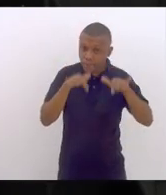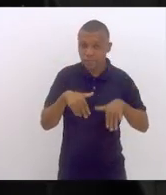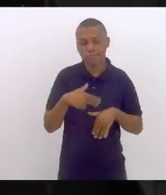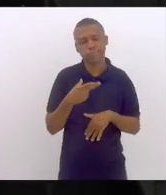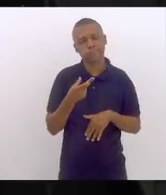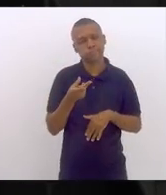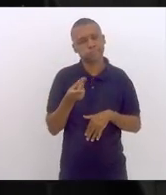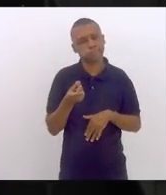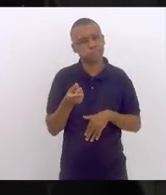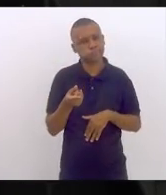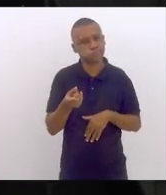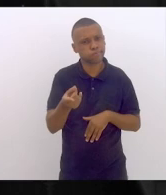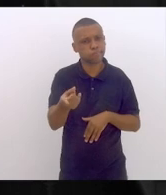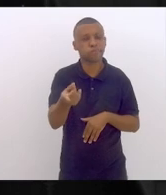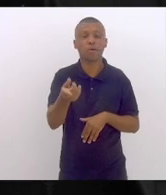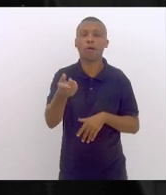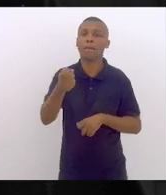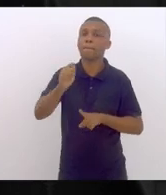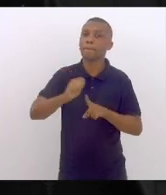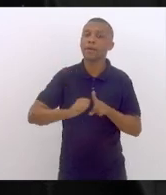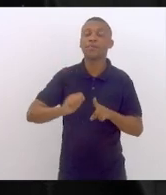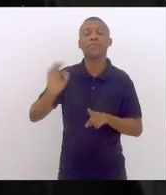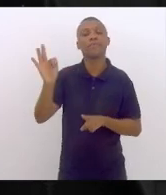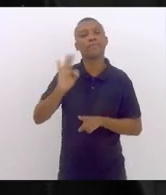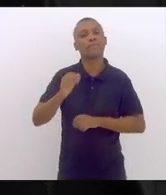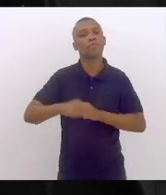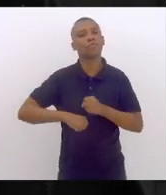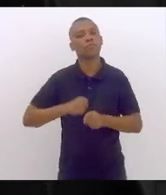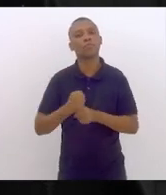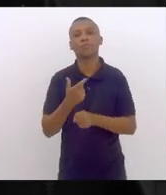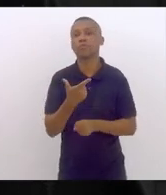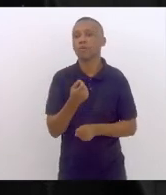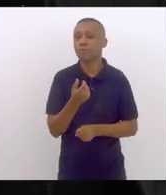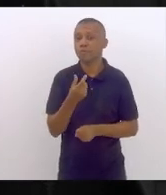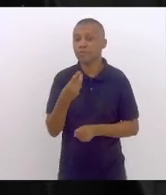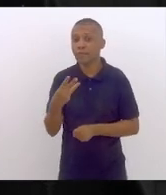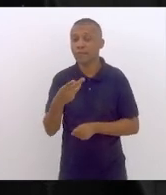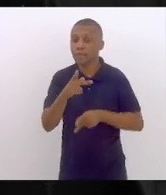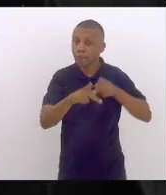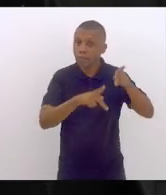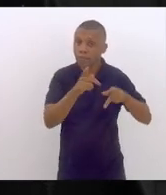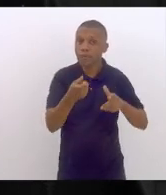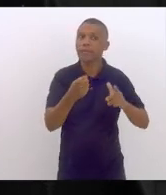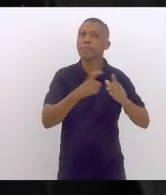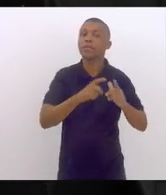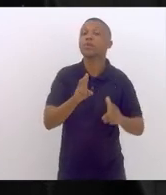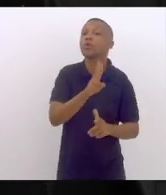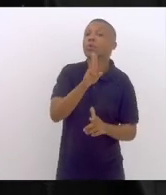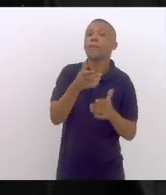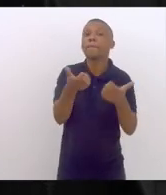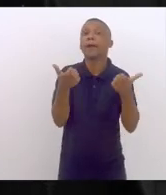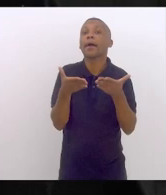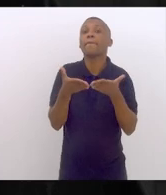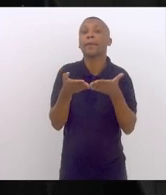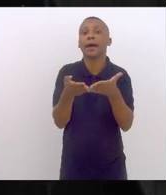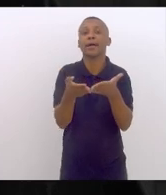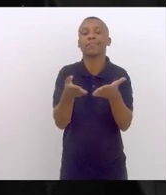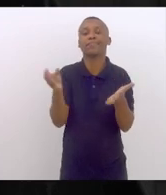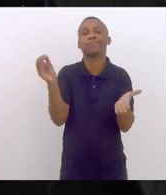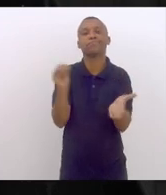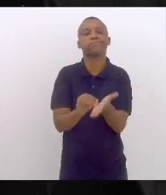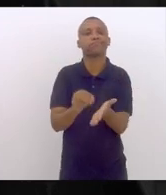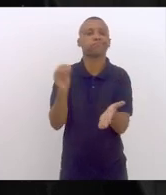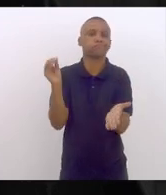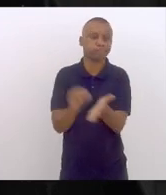passar de muito o prazo de fevereiro de 2023 e a população que usa barcas usuários e usuários vão ficar sem